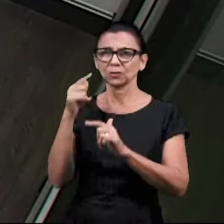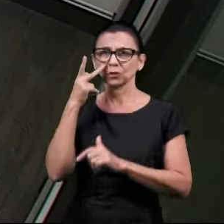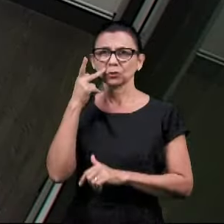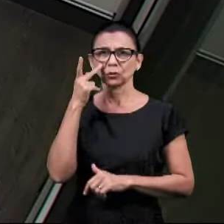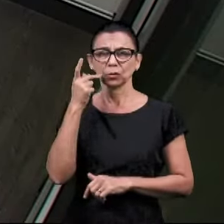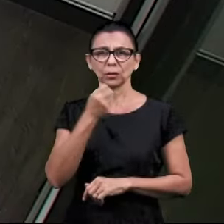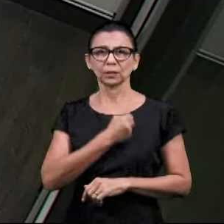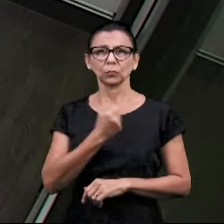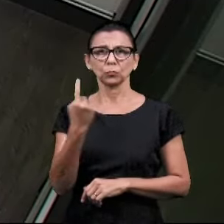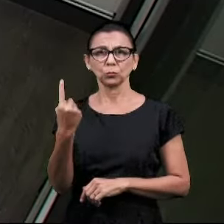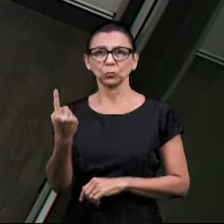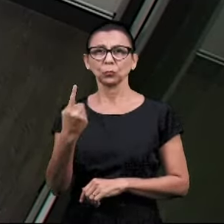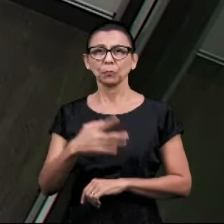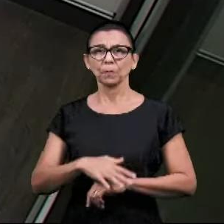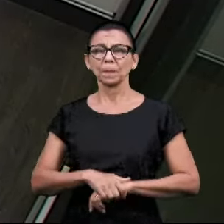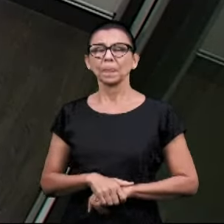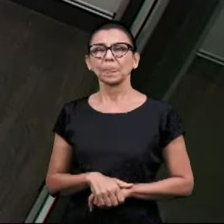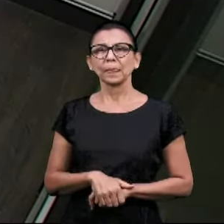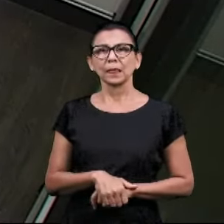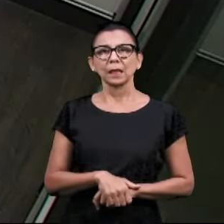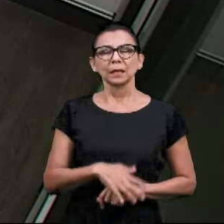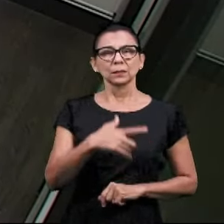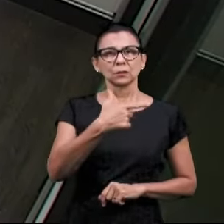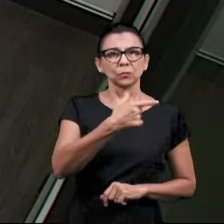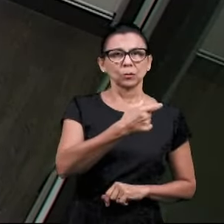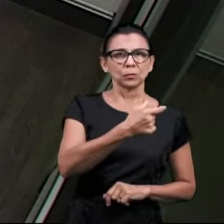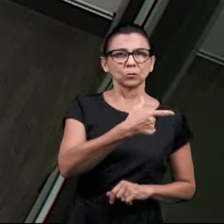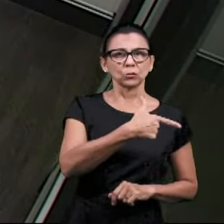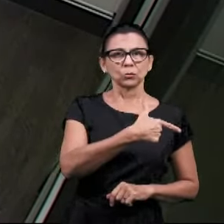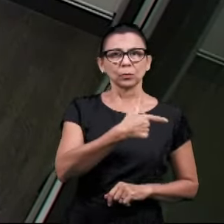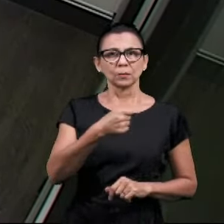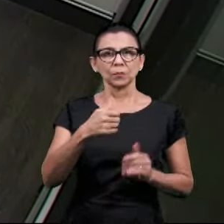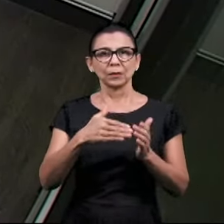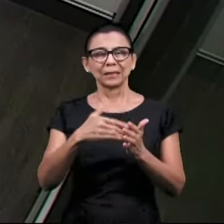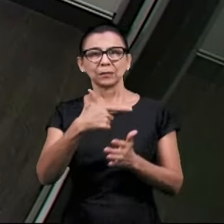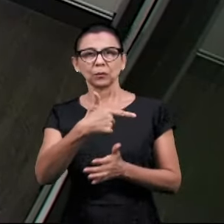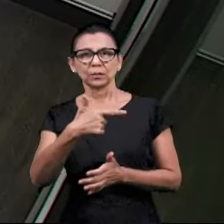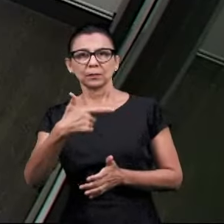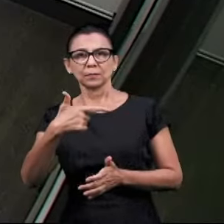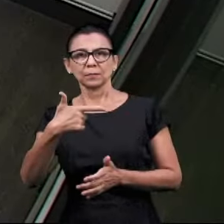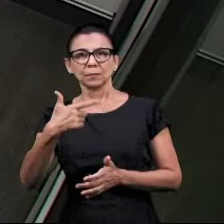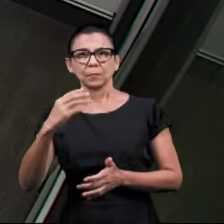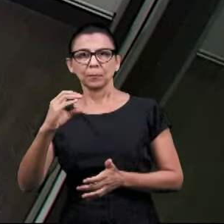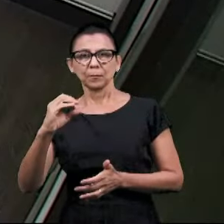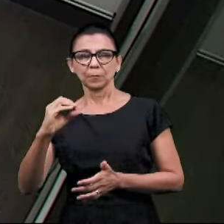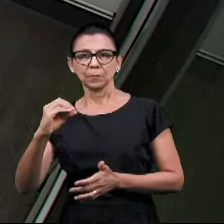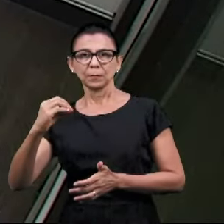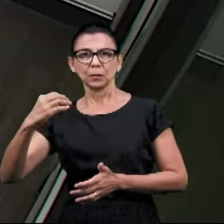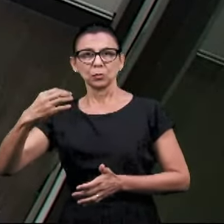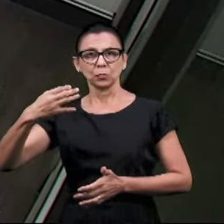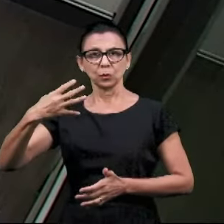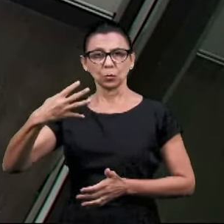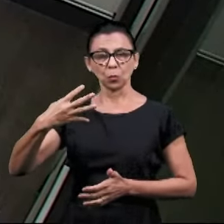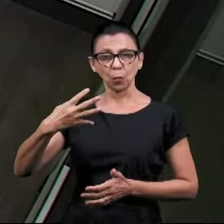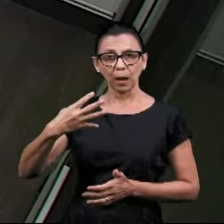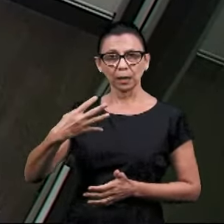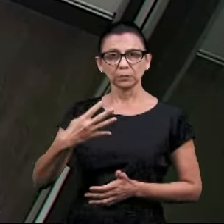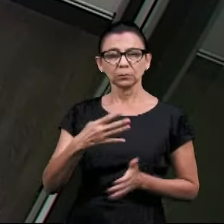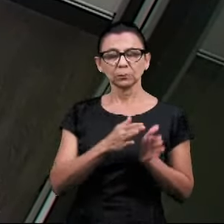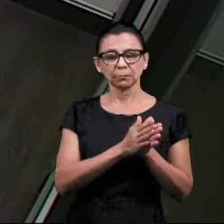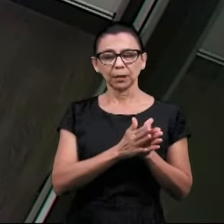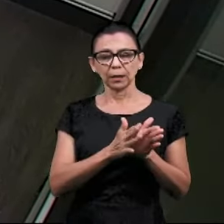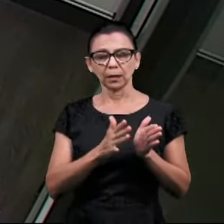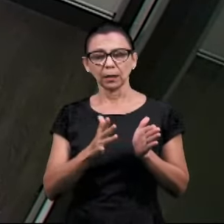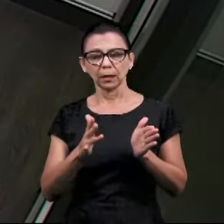fiquei 4 anos pastor, de 2000 a 2004, e saí dali em outubro de 2004, quando eu